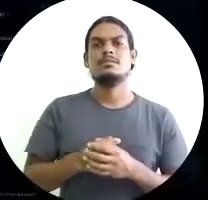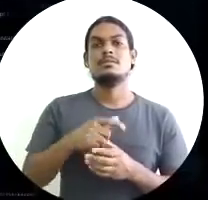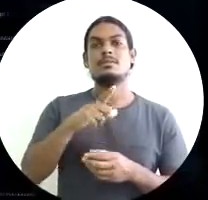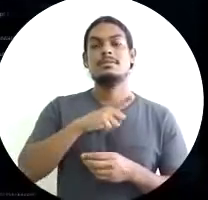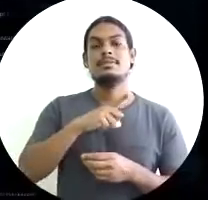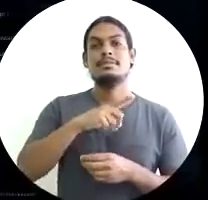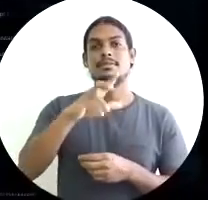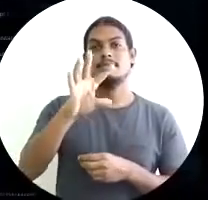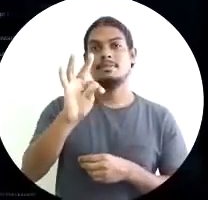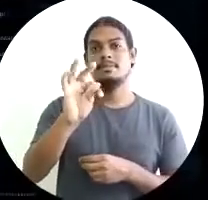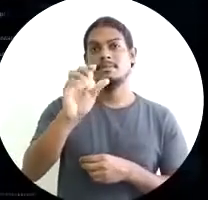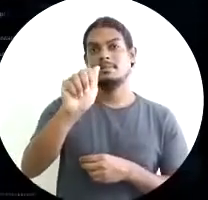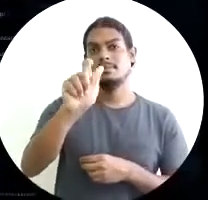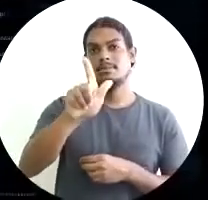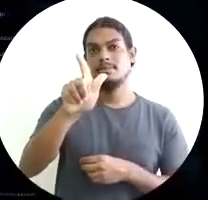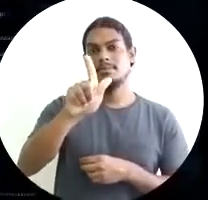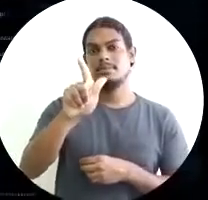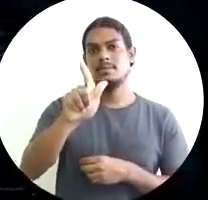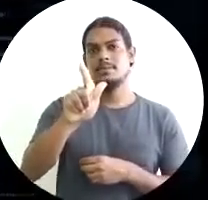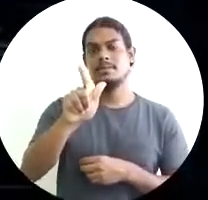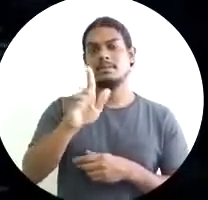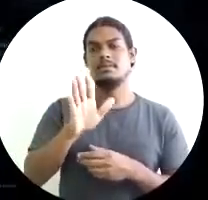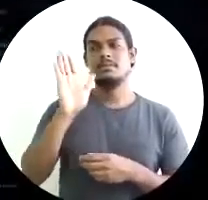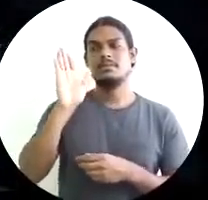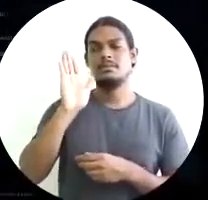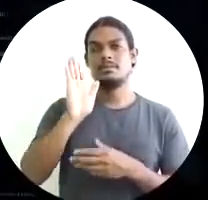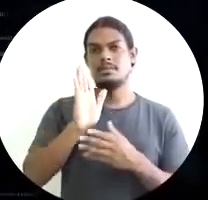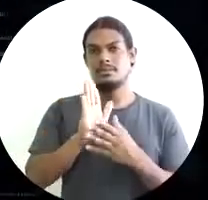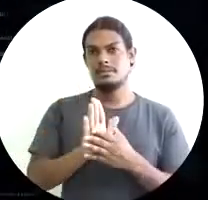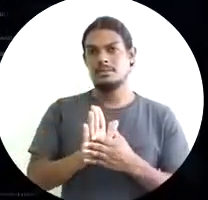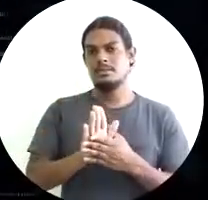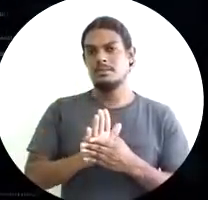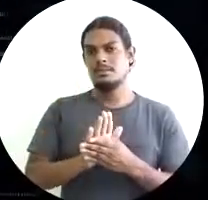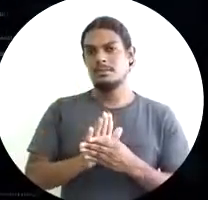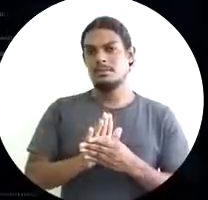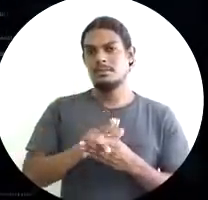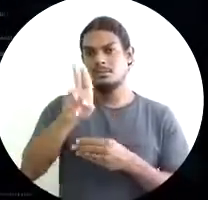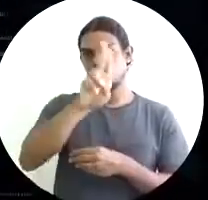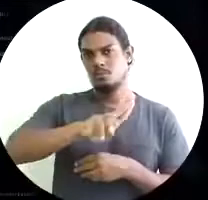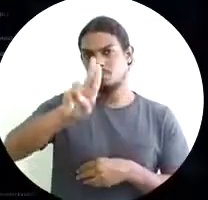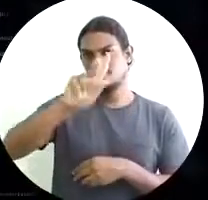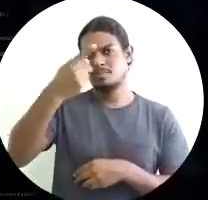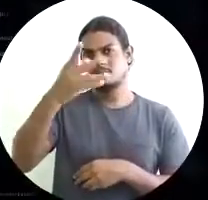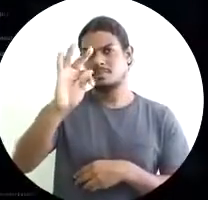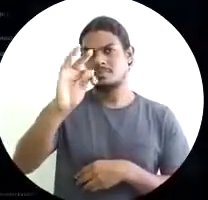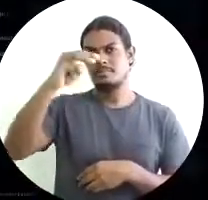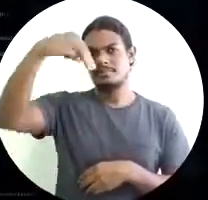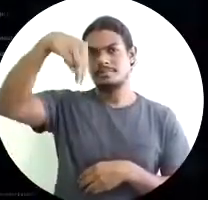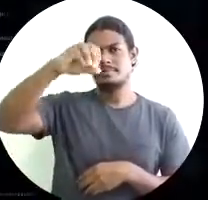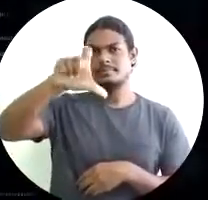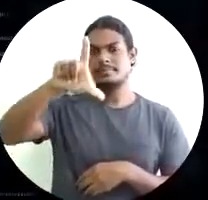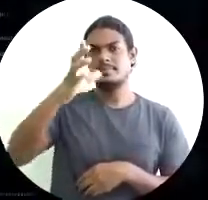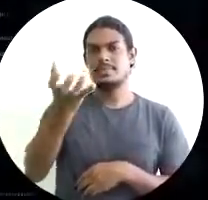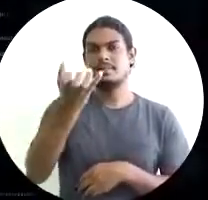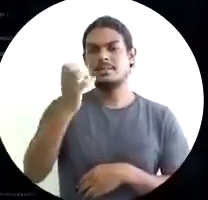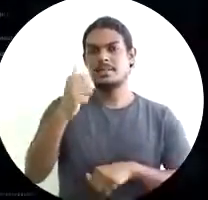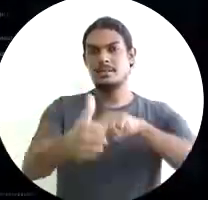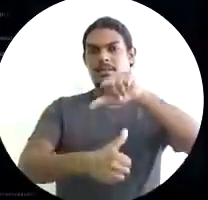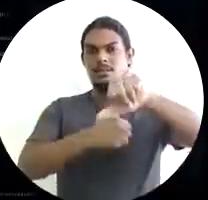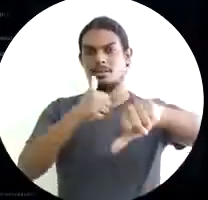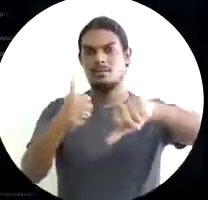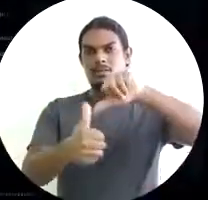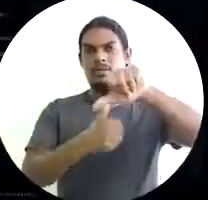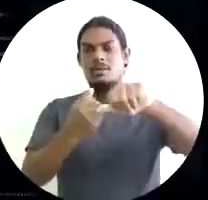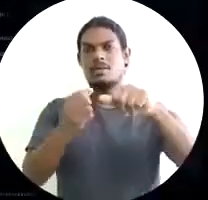tag com o atributo ID centro, lá no documento HTML, a gente quer modificar ele, a forma como